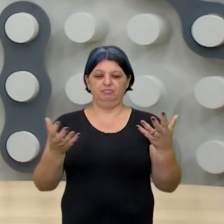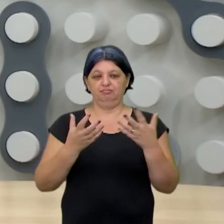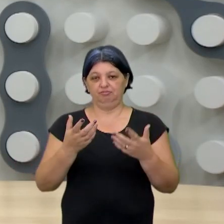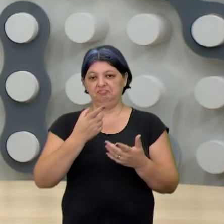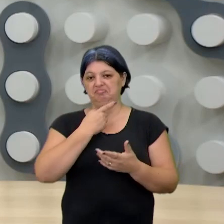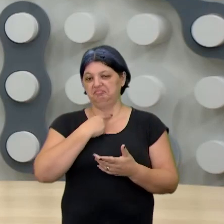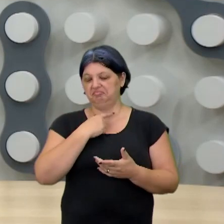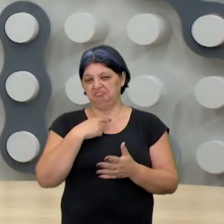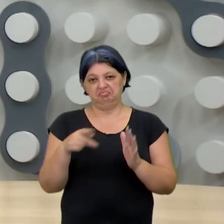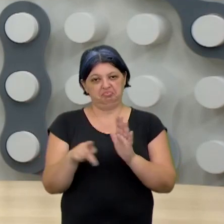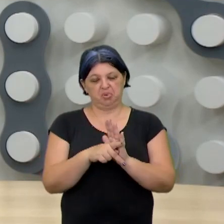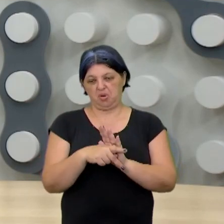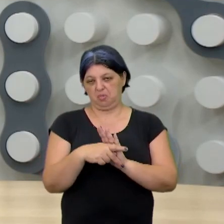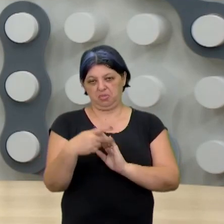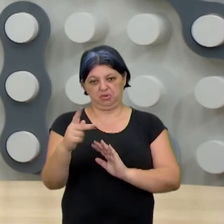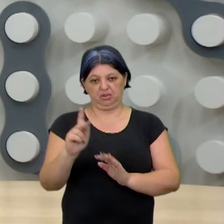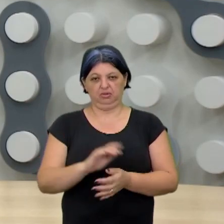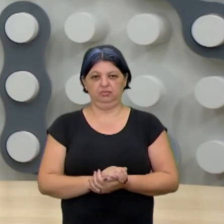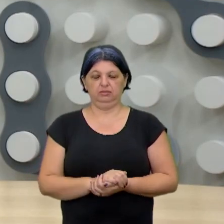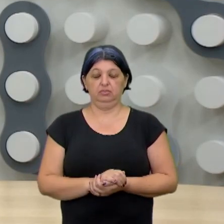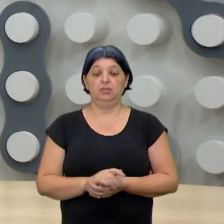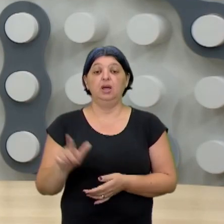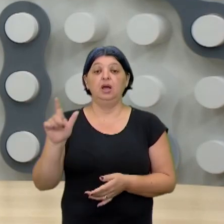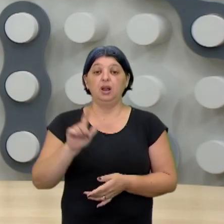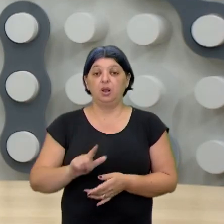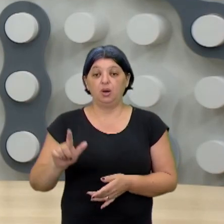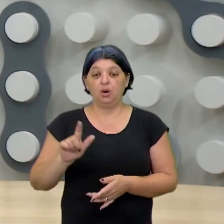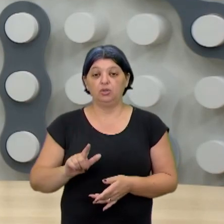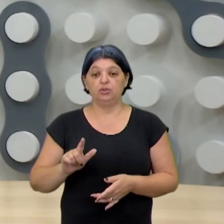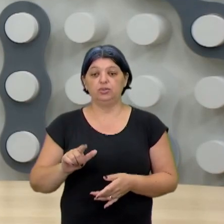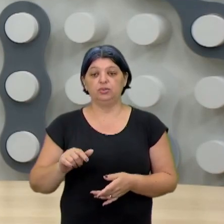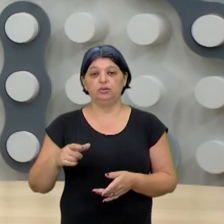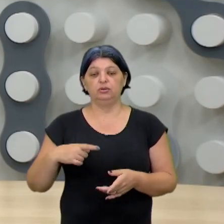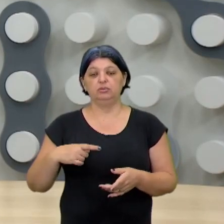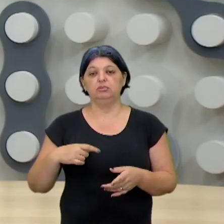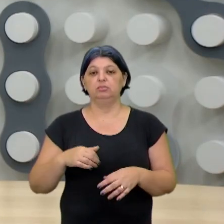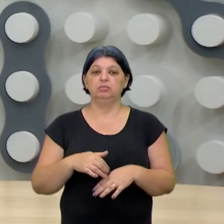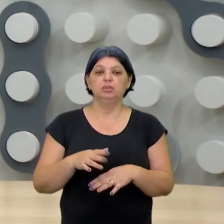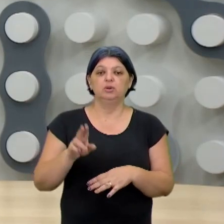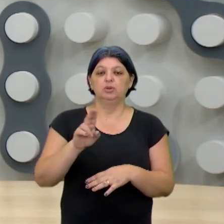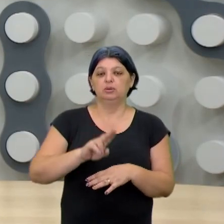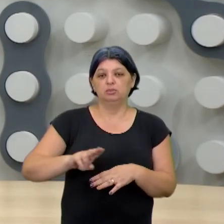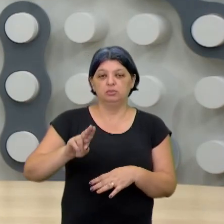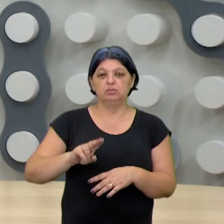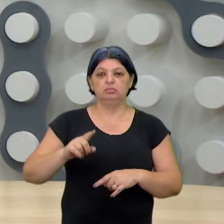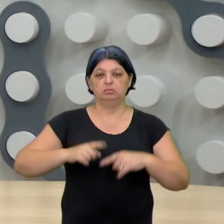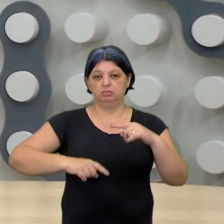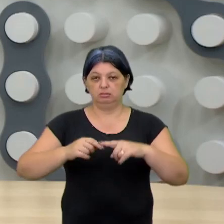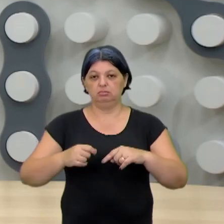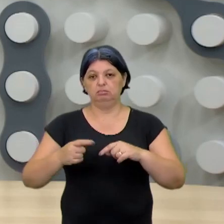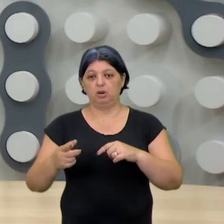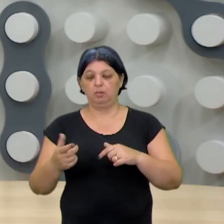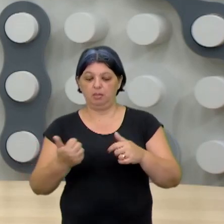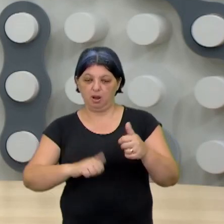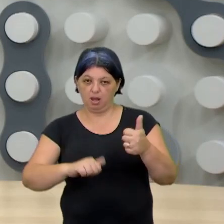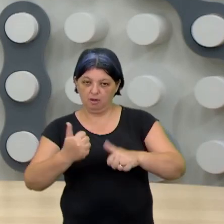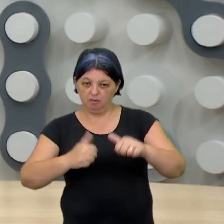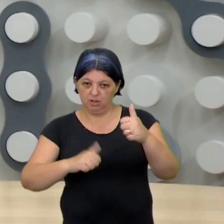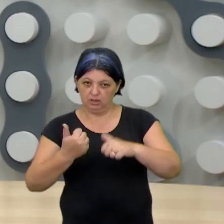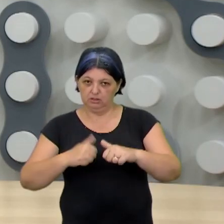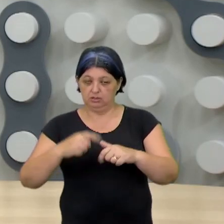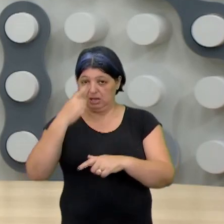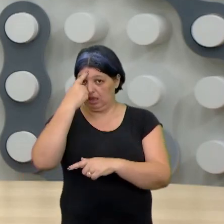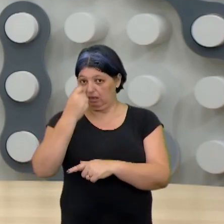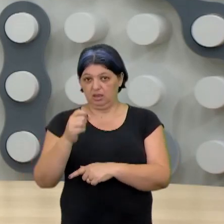né? Então, é óbvio que é mais um instrumento para você poder fazer as suas análises. A ideia não